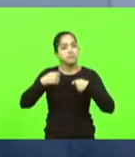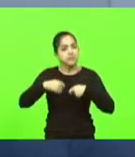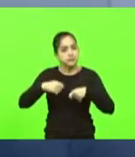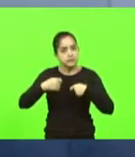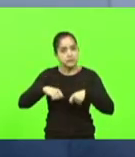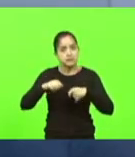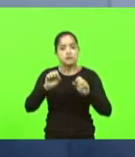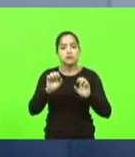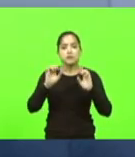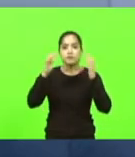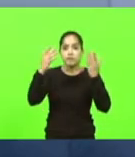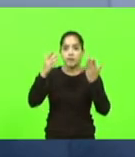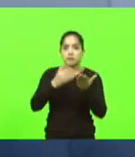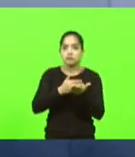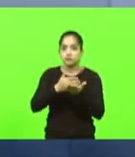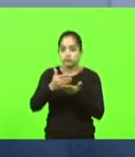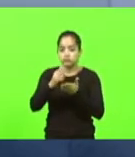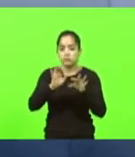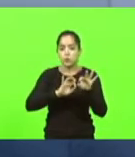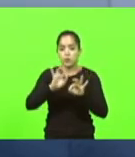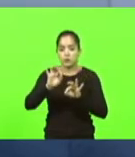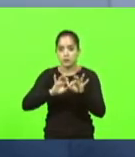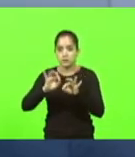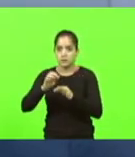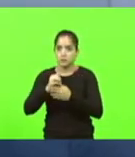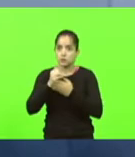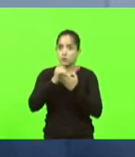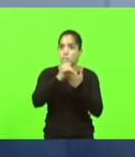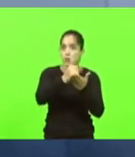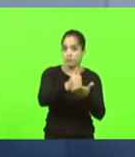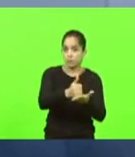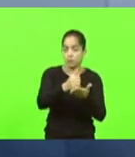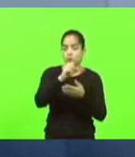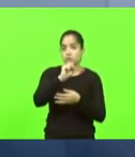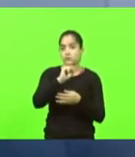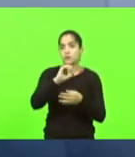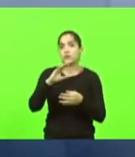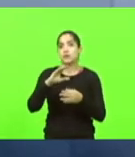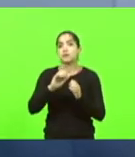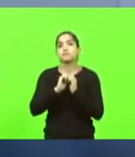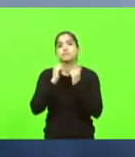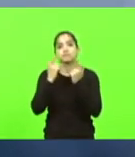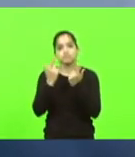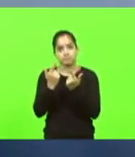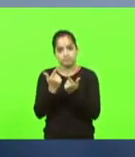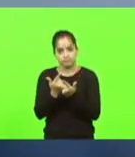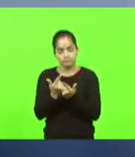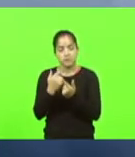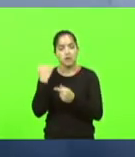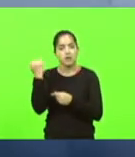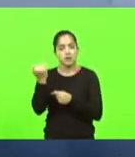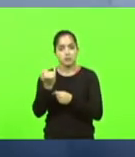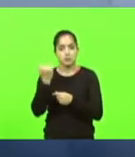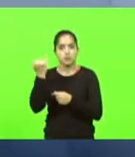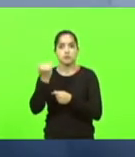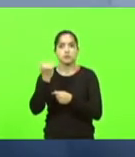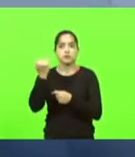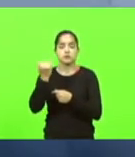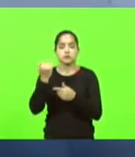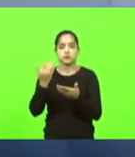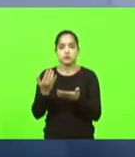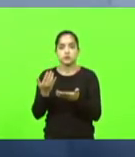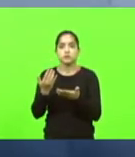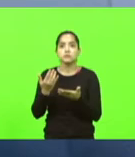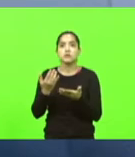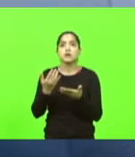e iniciativas como essa. E o apoio da ALESC, do povo catarinense, sempre é muito importante para que essas iniciativas tenham